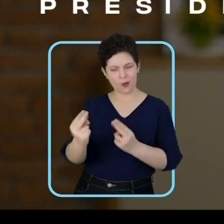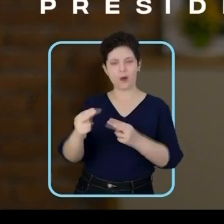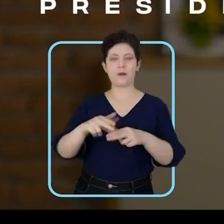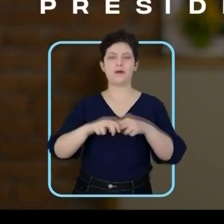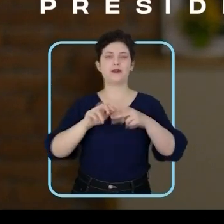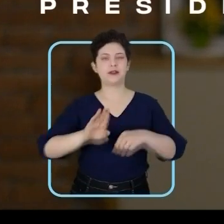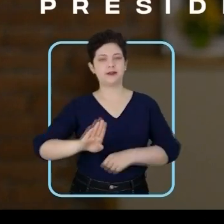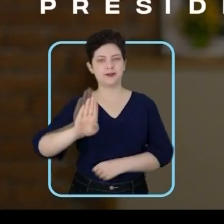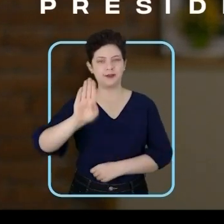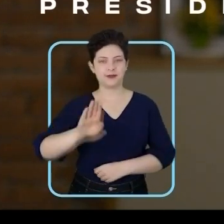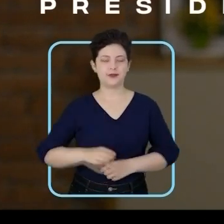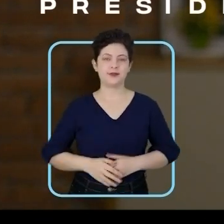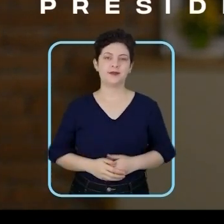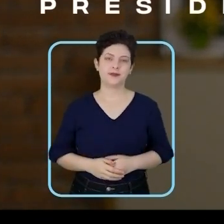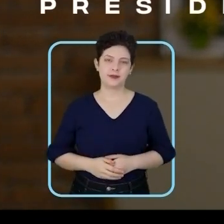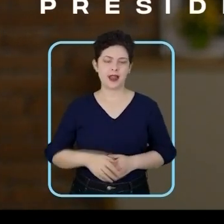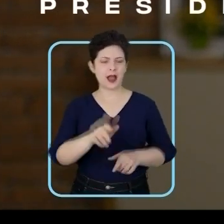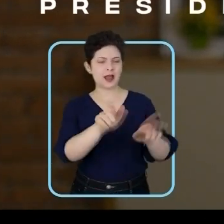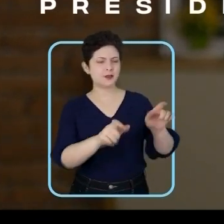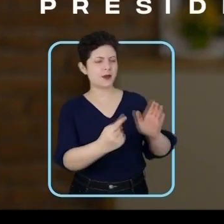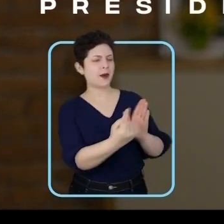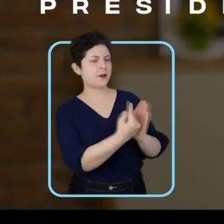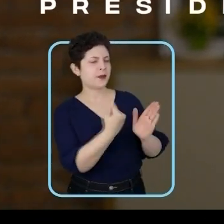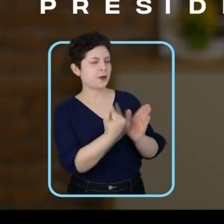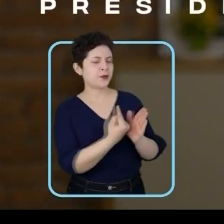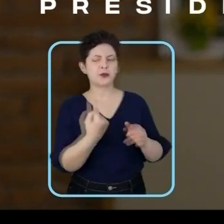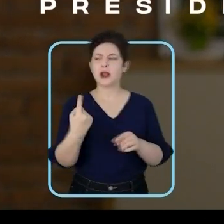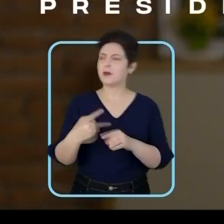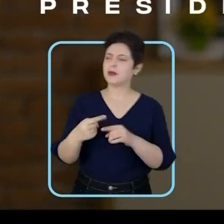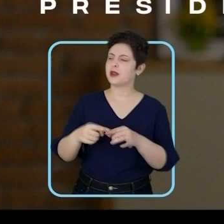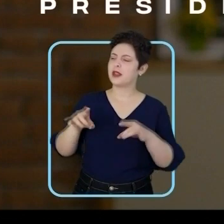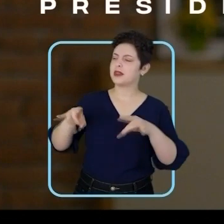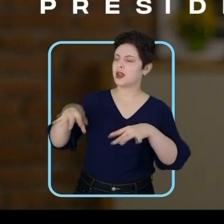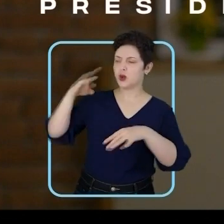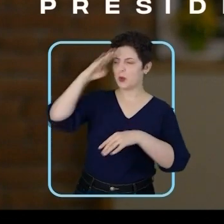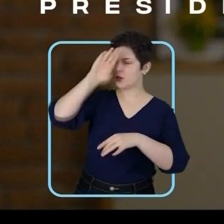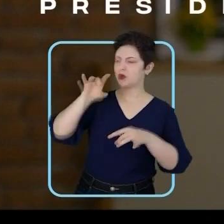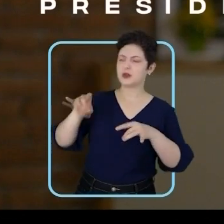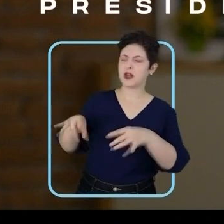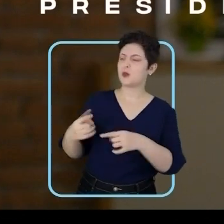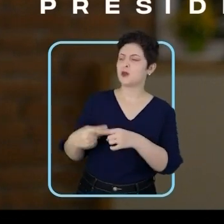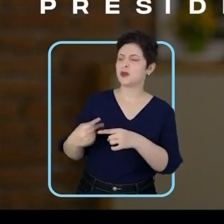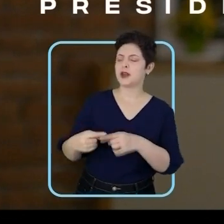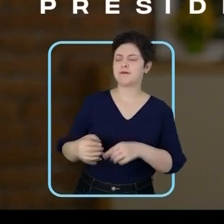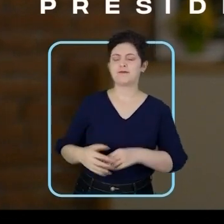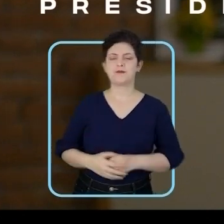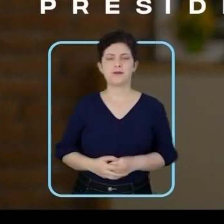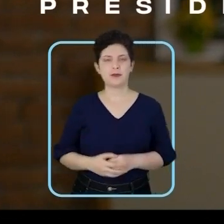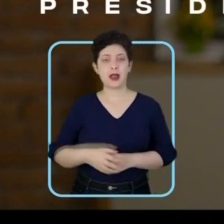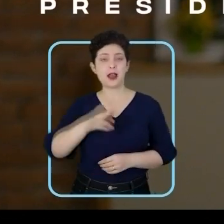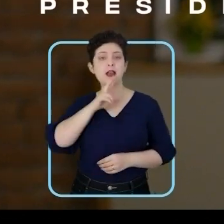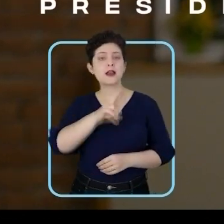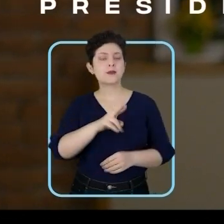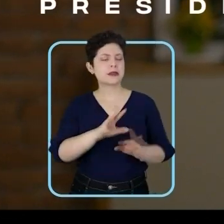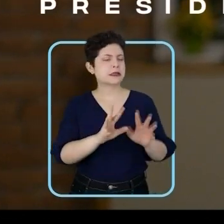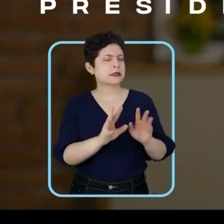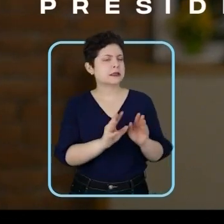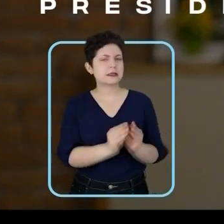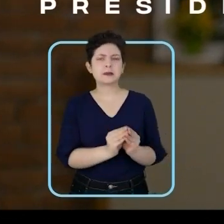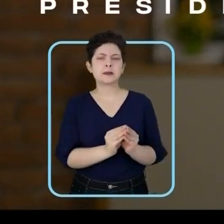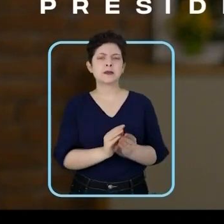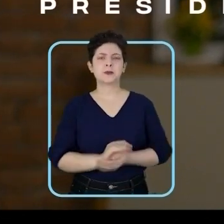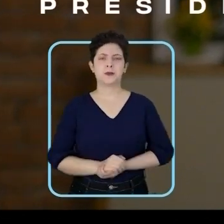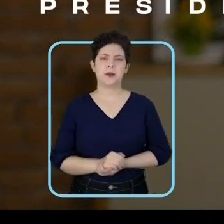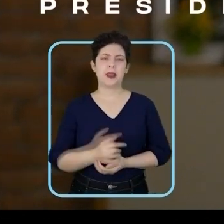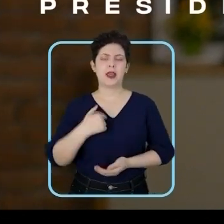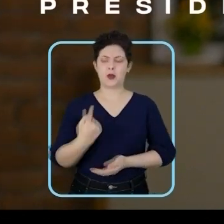penso, e é por isso que eu sou candidata. As pessoas me perguntam por que eu deixei de apoiar Jair Bolsonaro. E a minha resposta é sempre